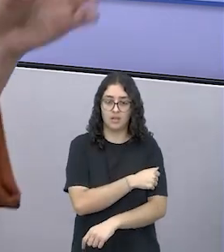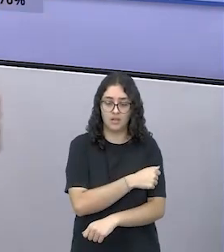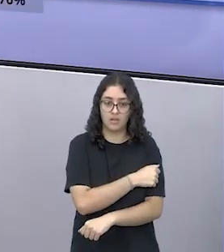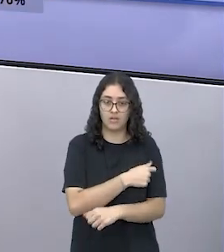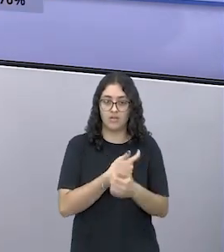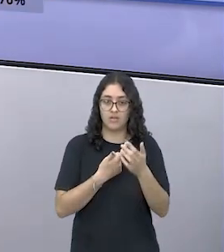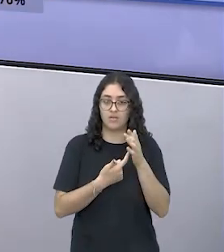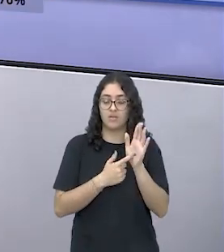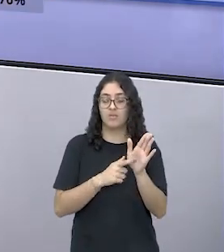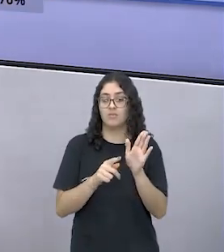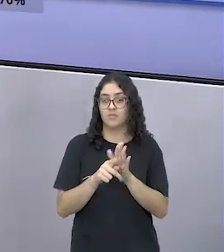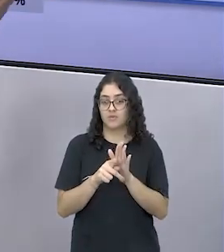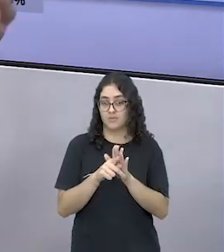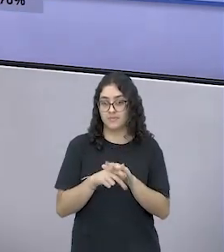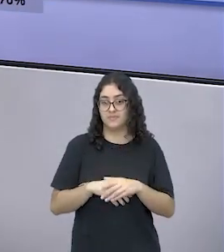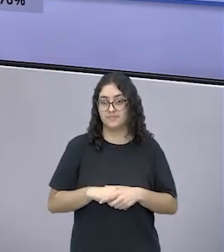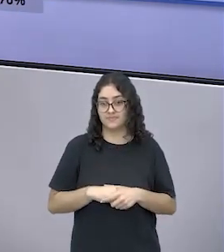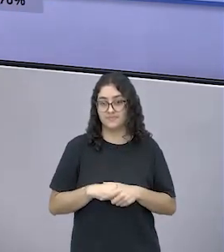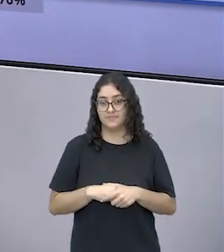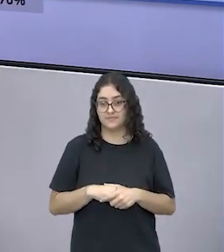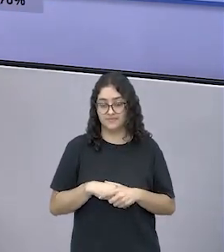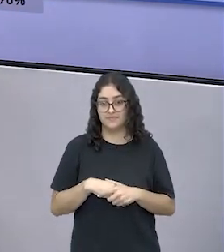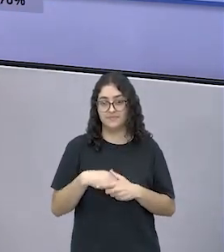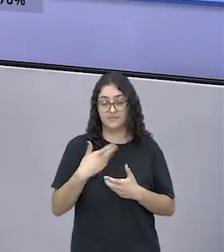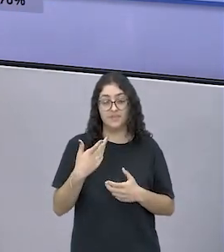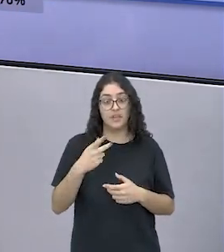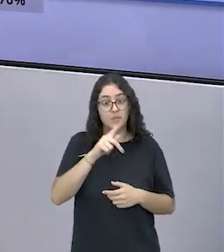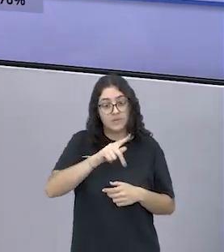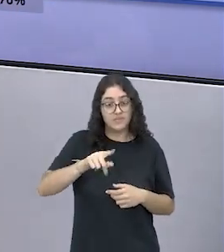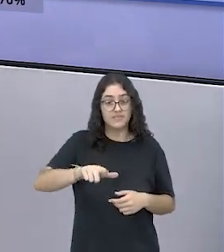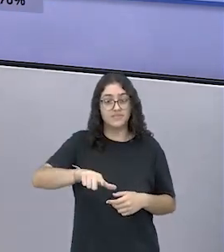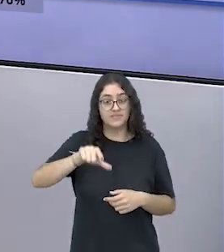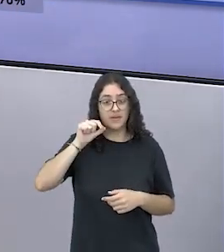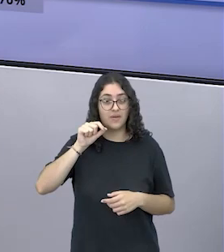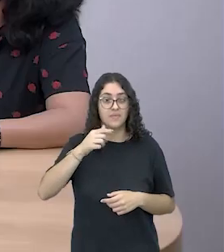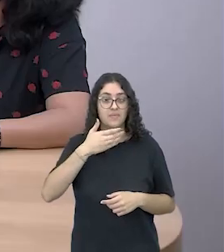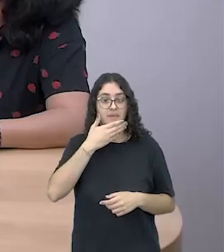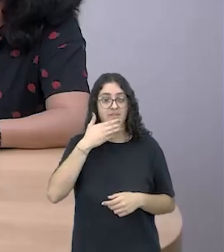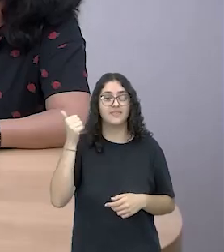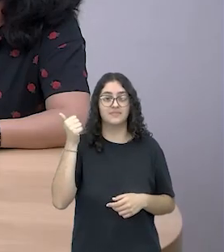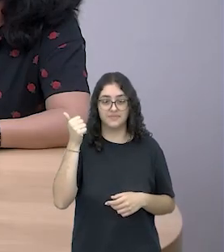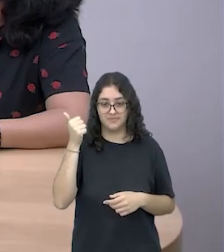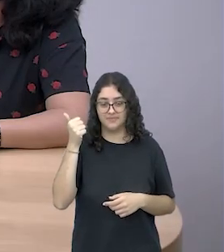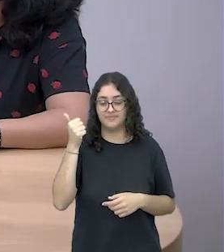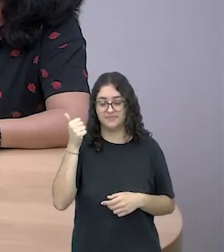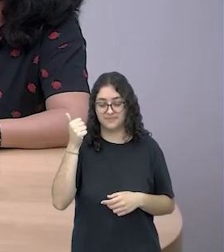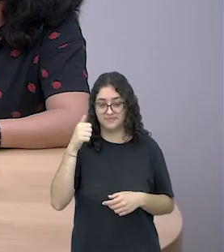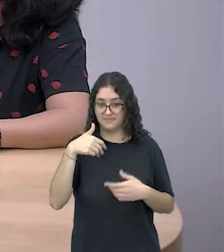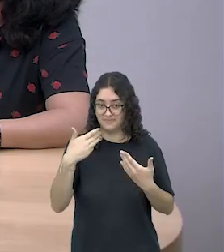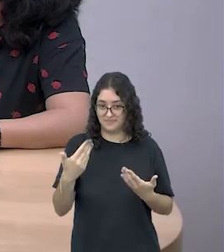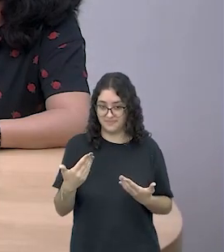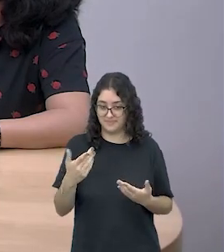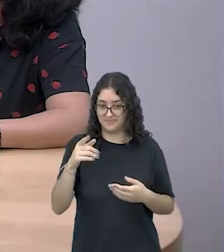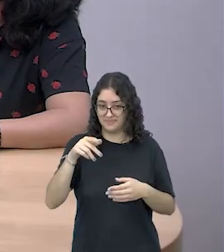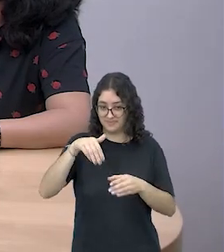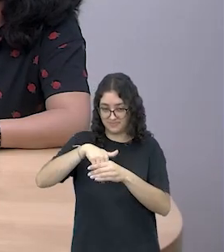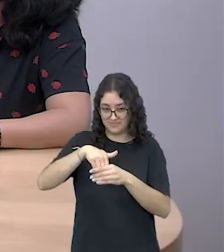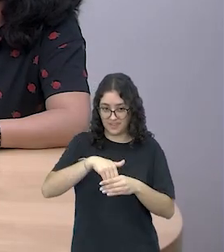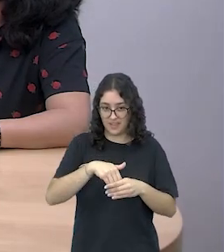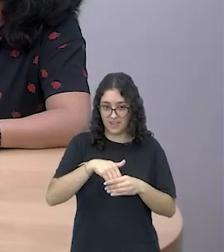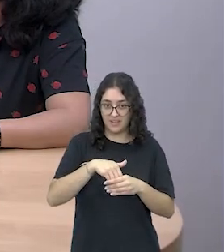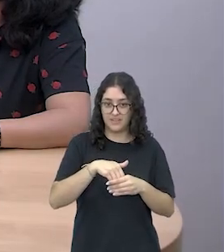para essas placas. Uhum. Depende aí o professor que escolhe a melhor forma dele utilizar. Se nessa votação